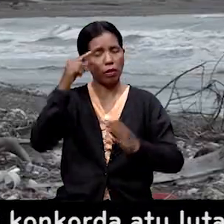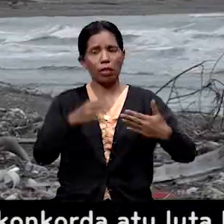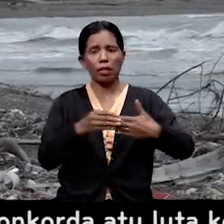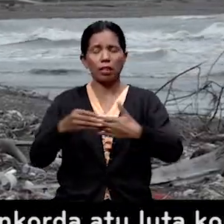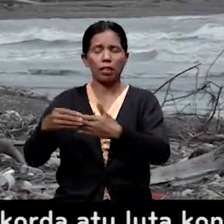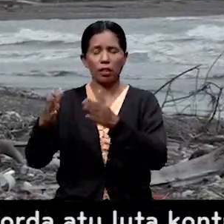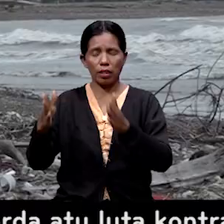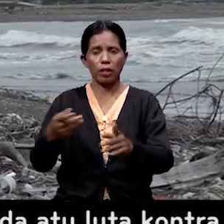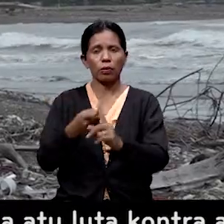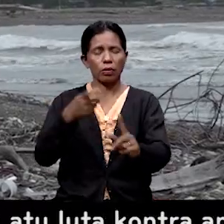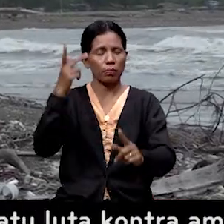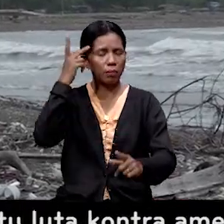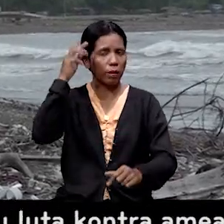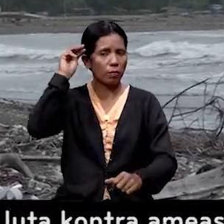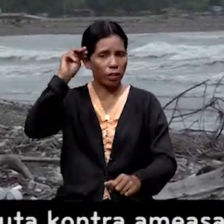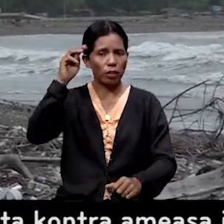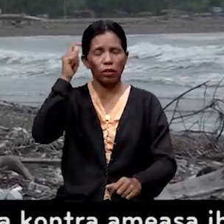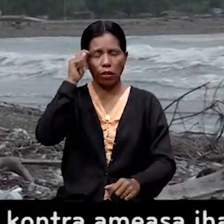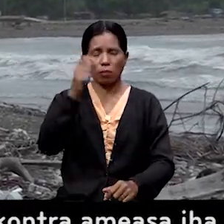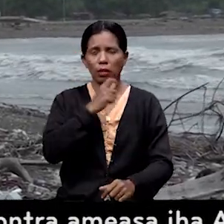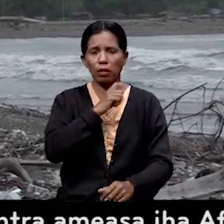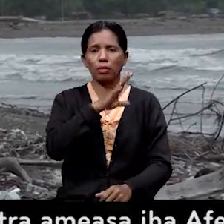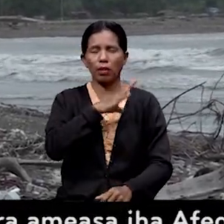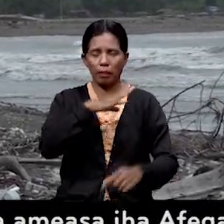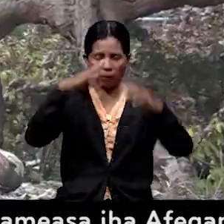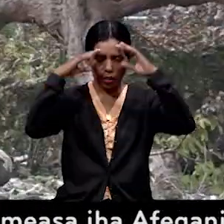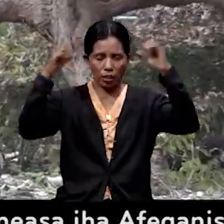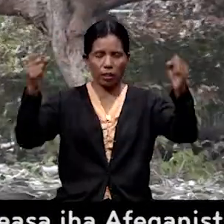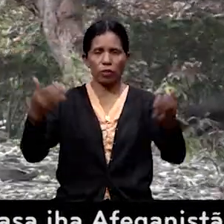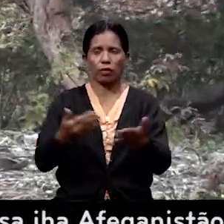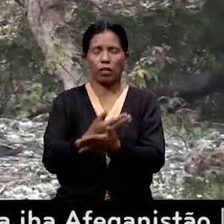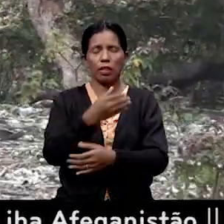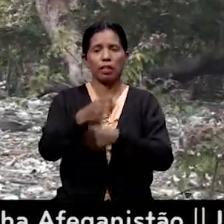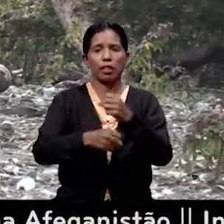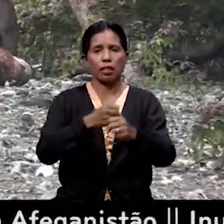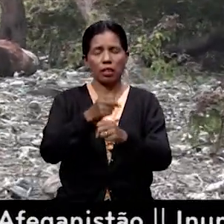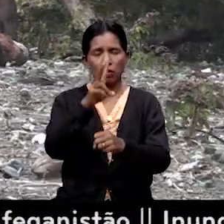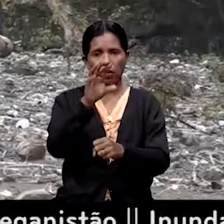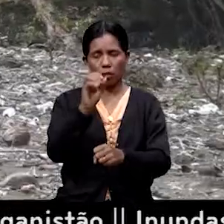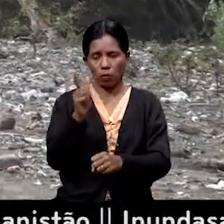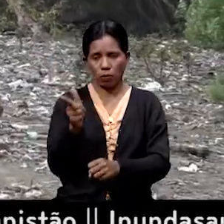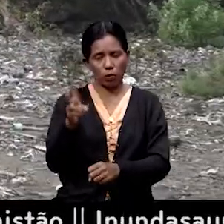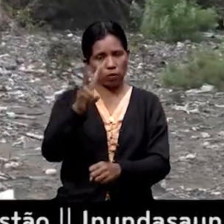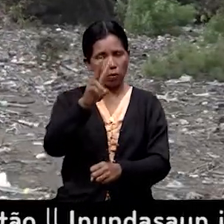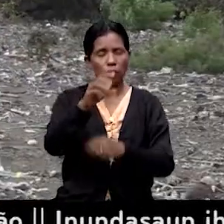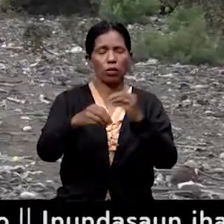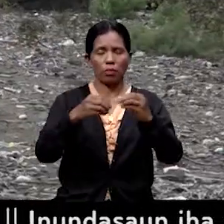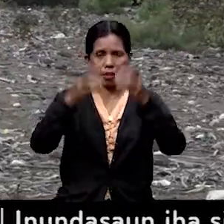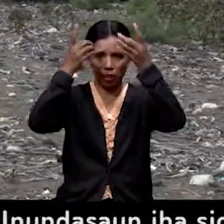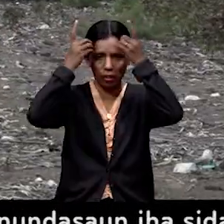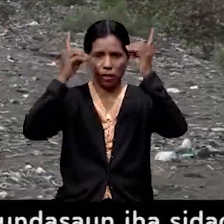Husi primeiro ministro Taur Matanruak atu hem presidente Foun iha Rihun Rua Ruanul Resin Rua konaba desijang